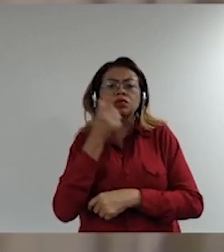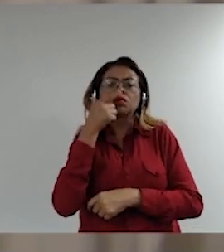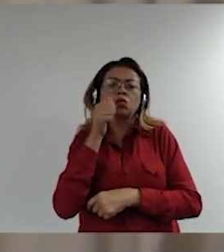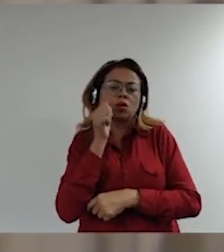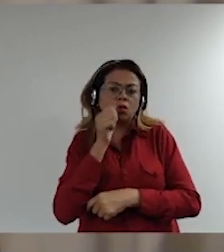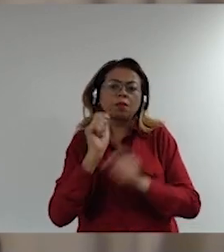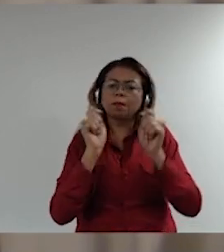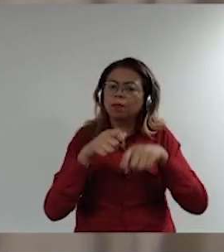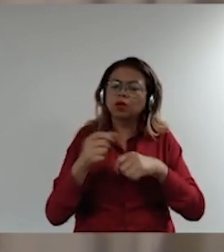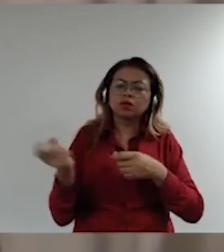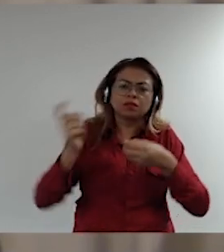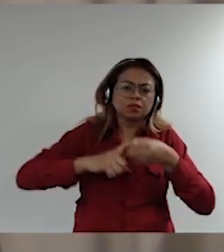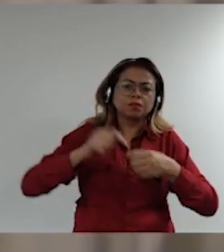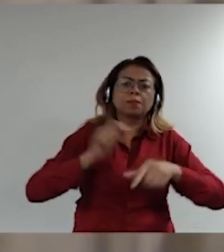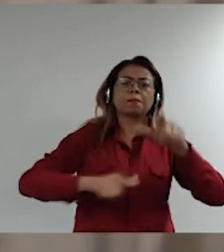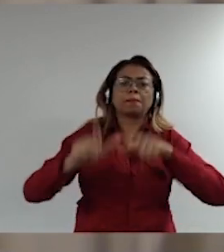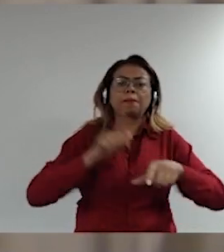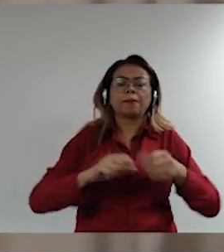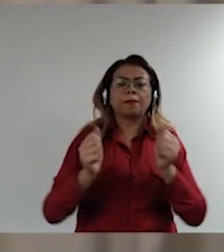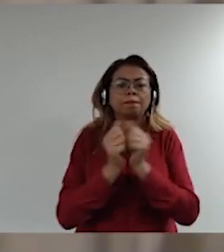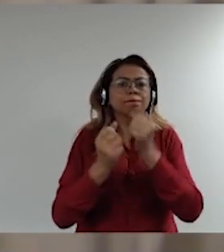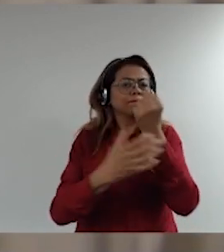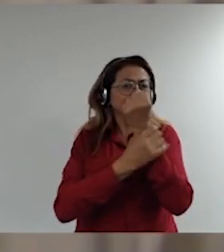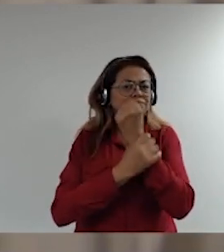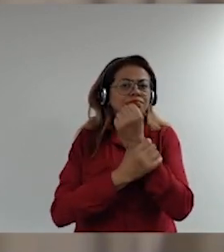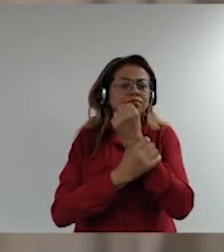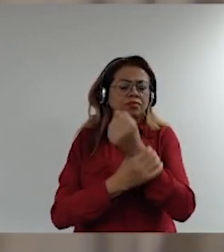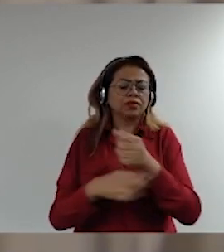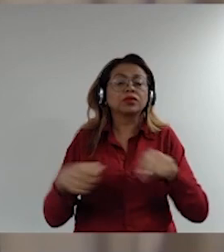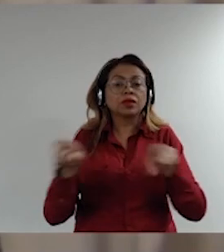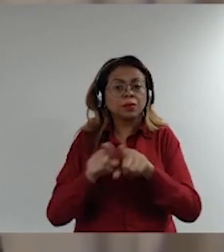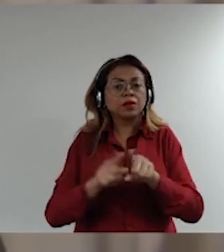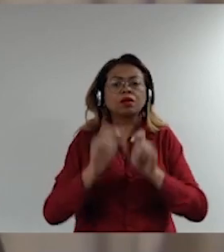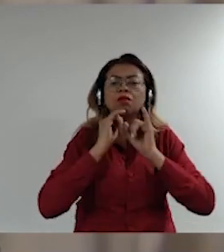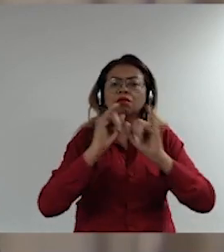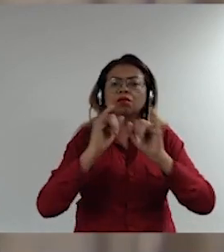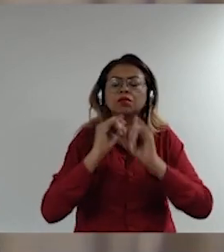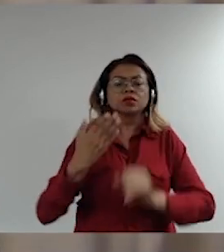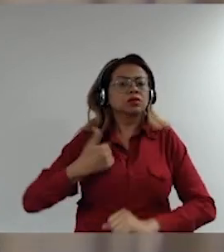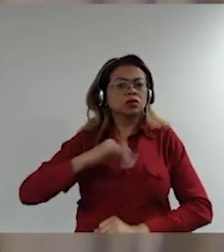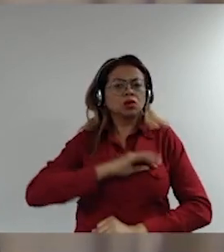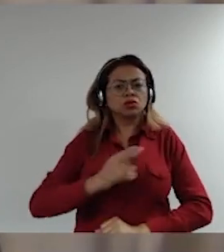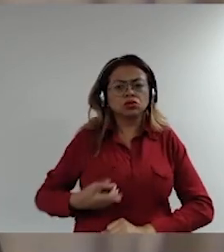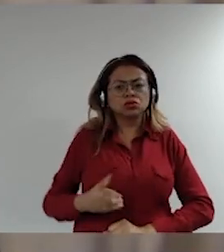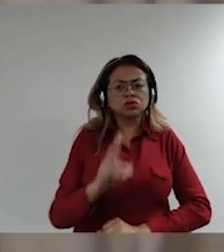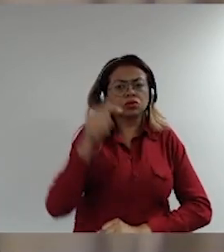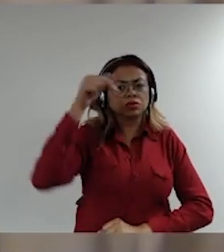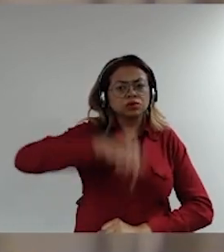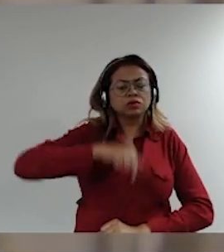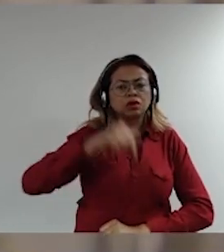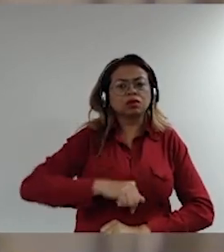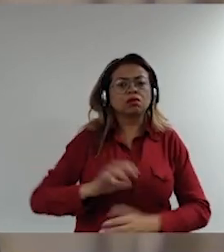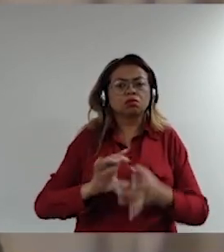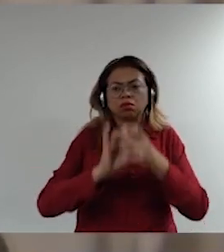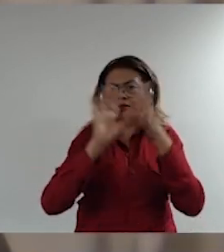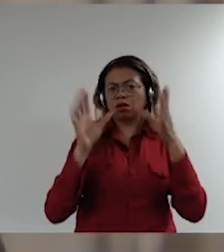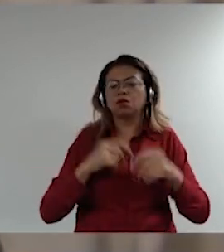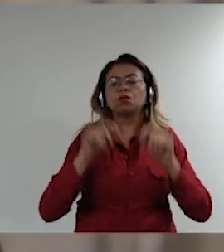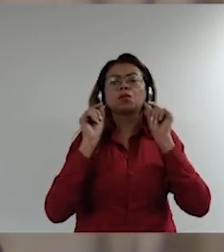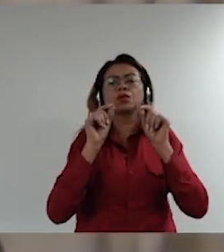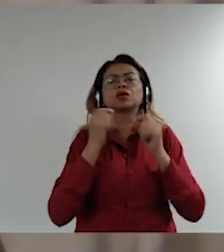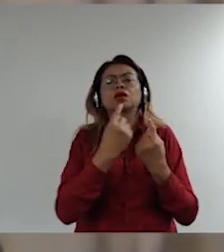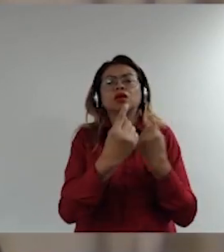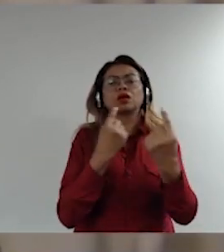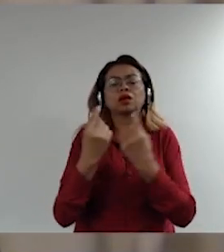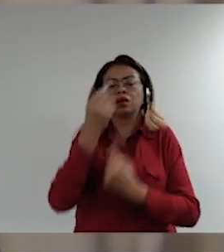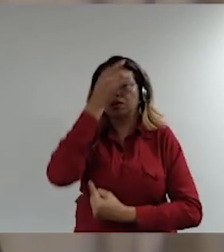mais segura. Trouxemos muitas informações e nós continuamos aqui disponíveis para cada um de